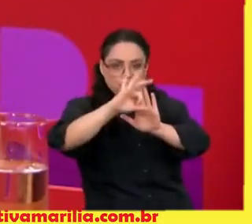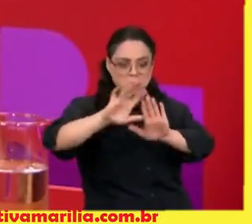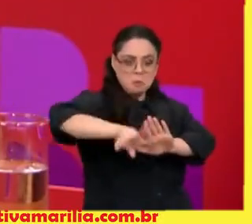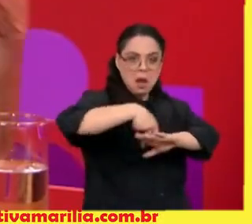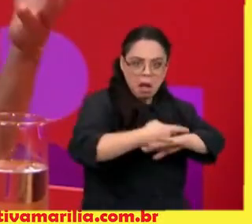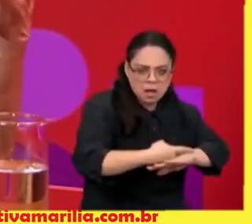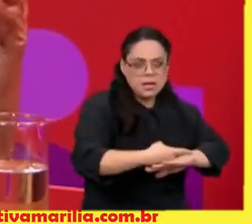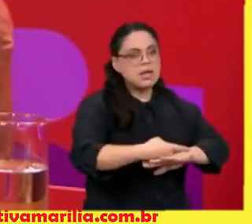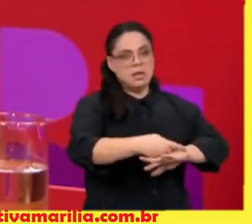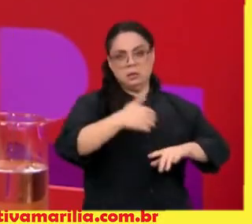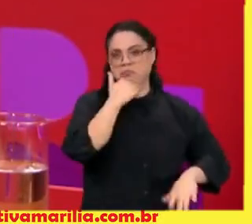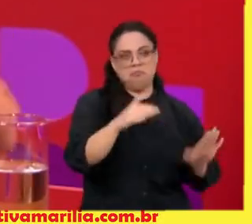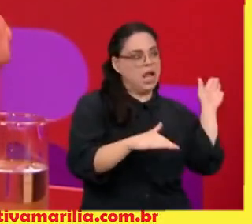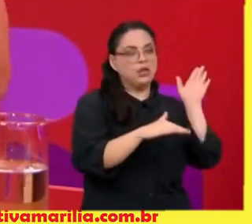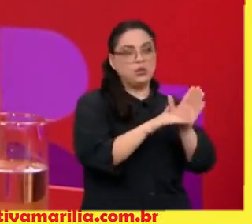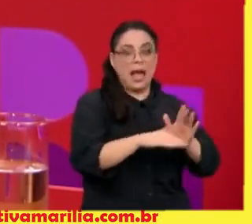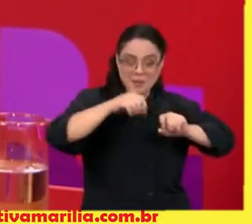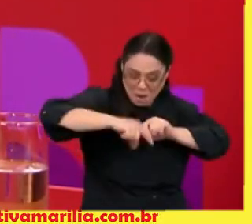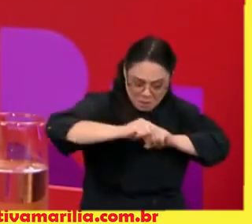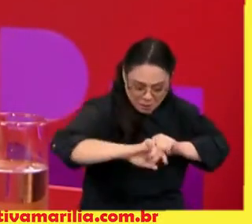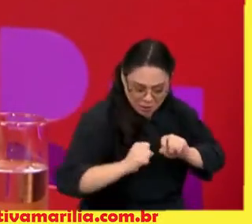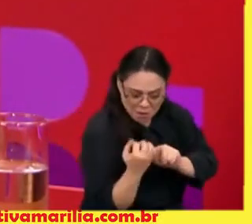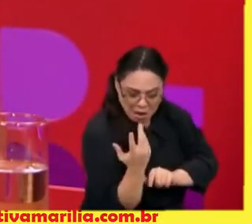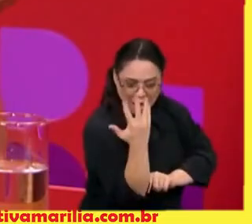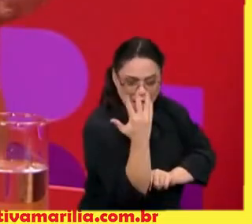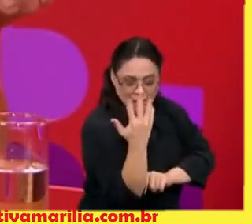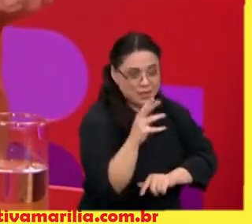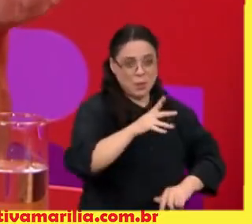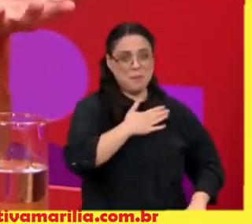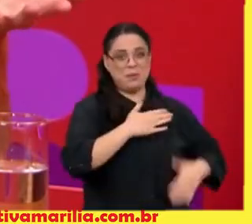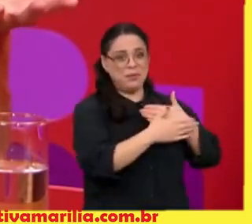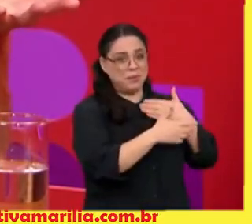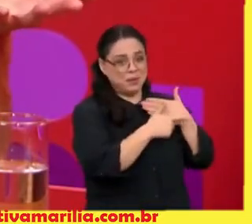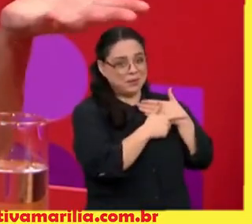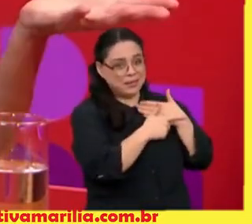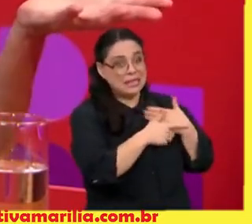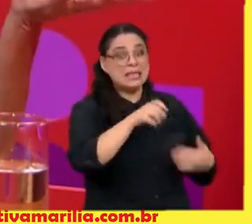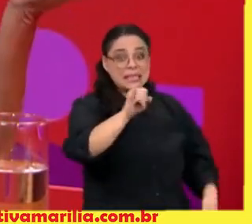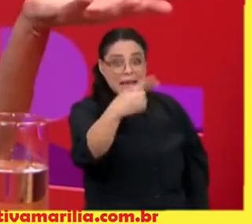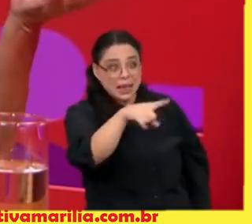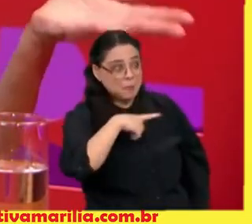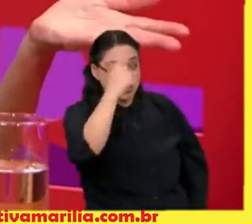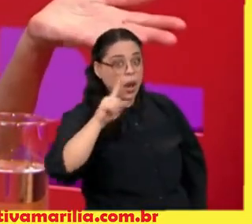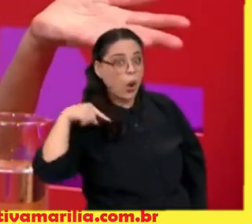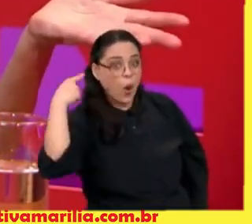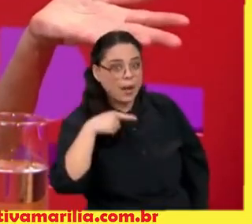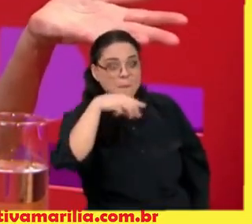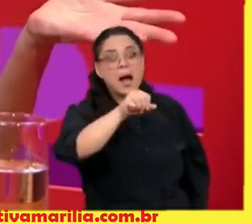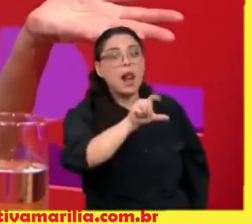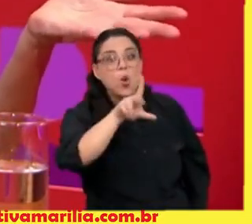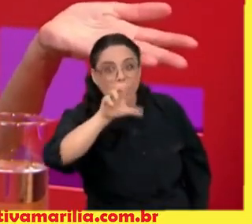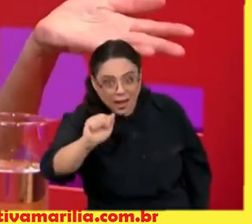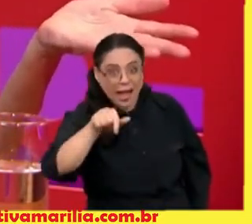a expandir a fruticultura. Se tiver gente maluca aqui dentro, como tem em todo